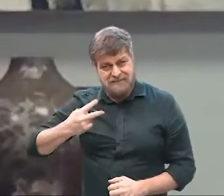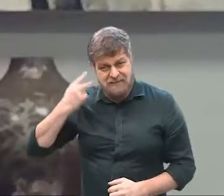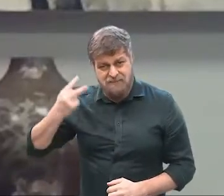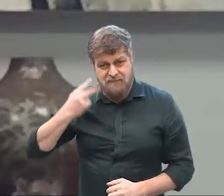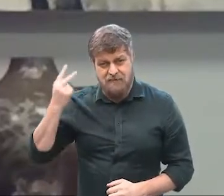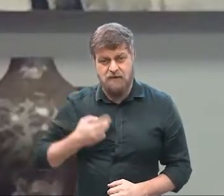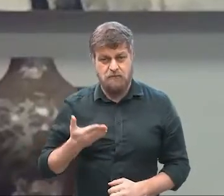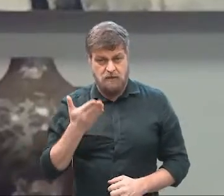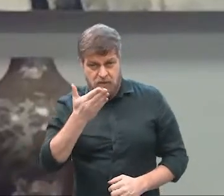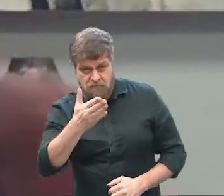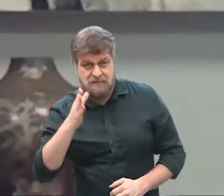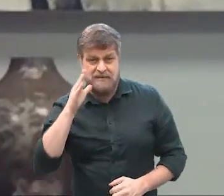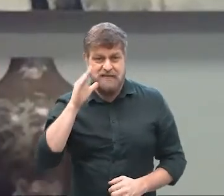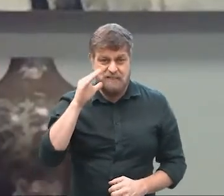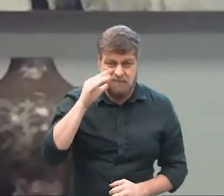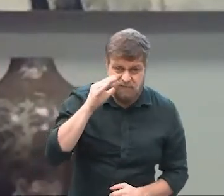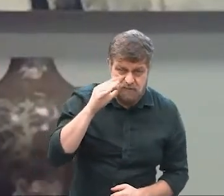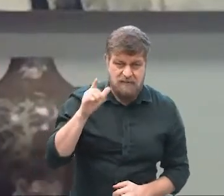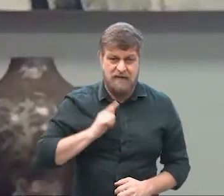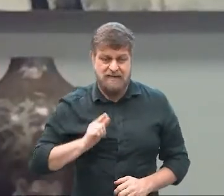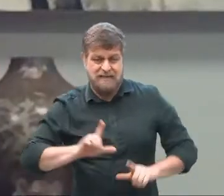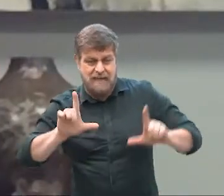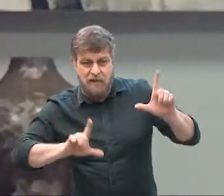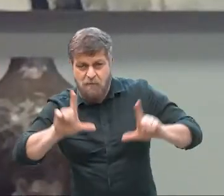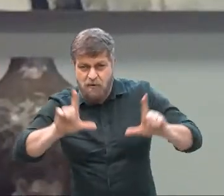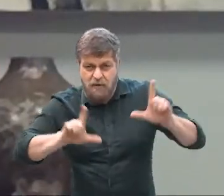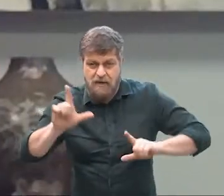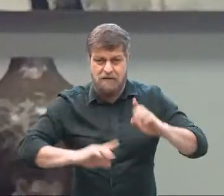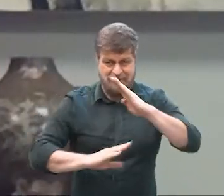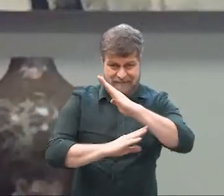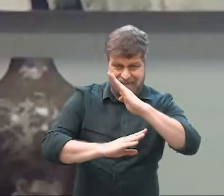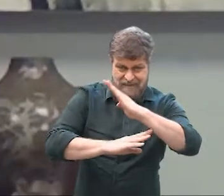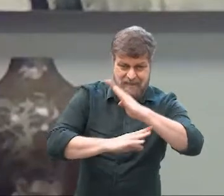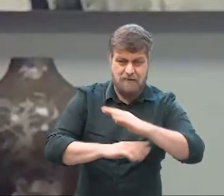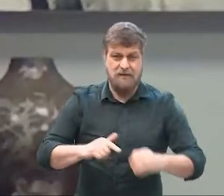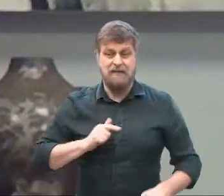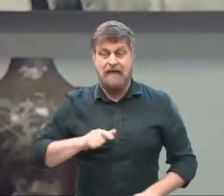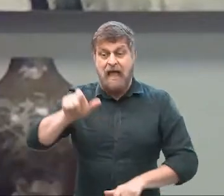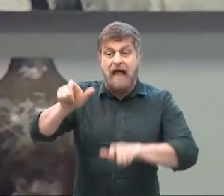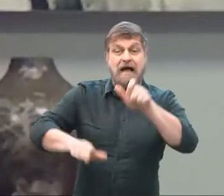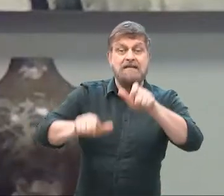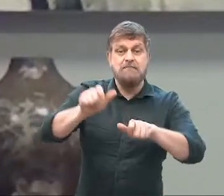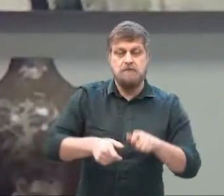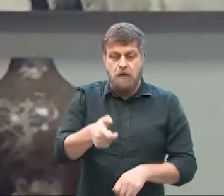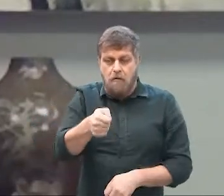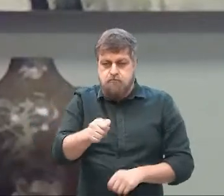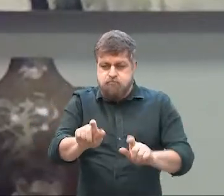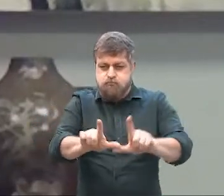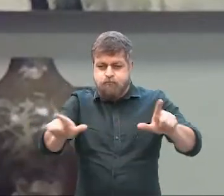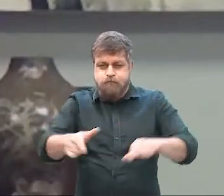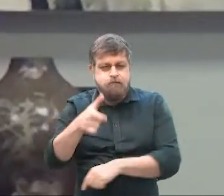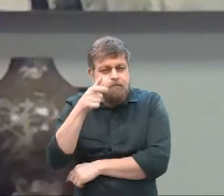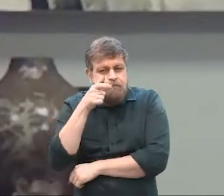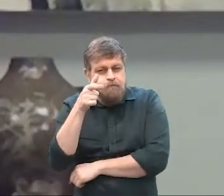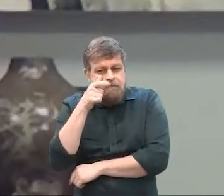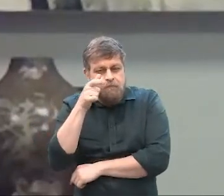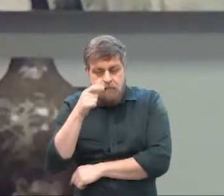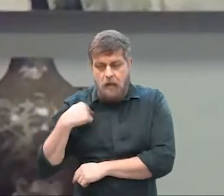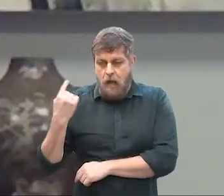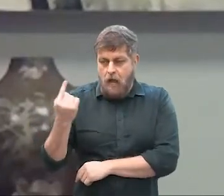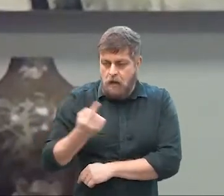TV, vocês aí comandando o programa, o telespectador assistindo às